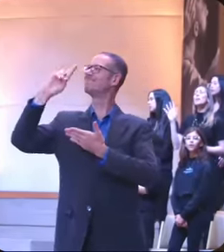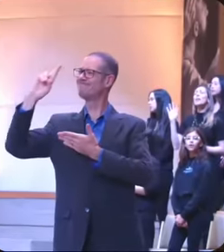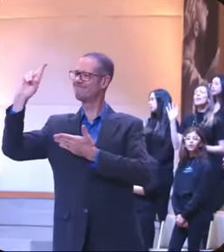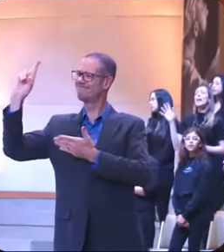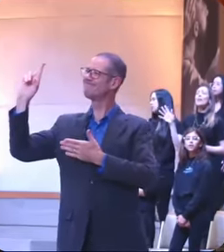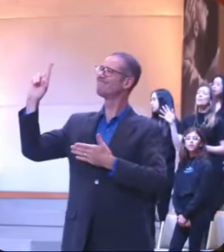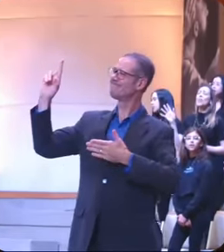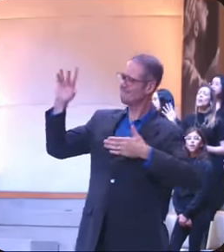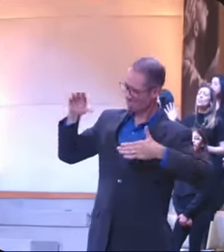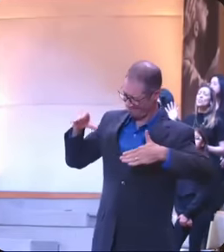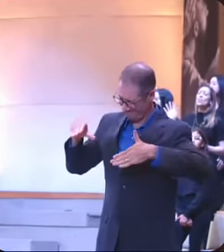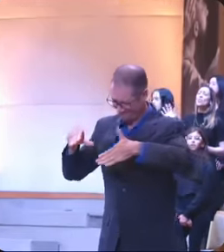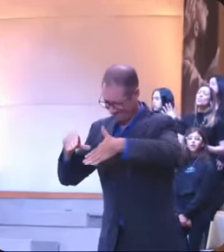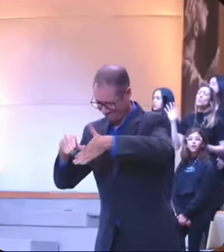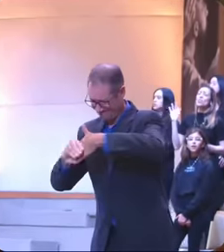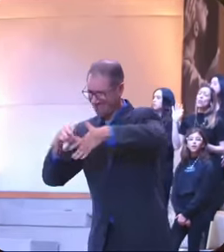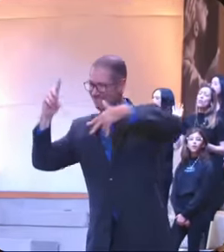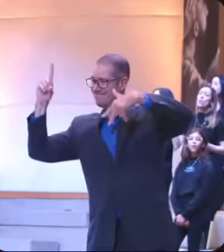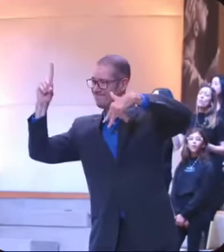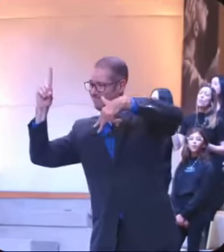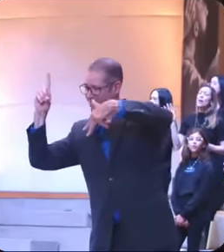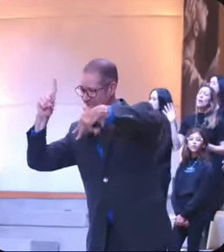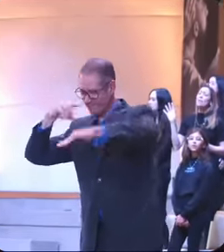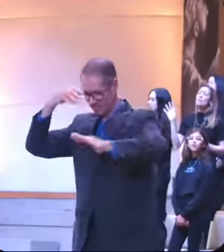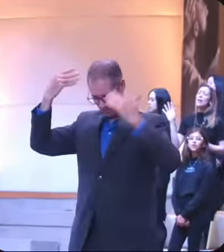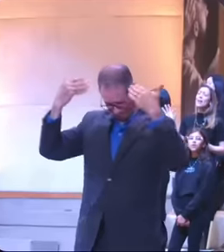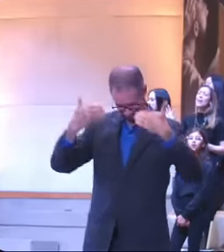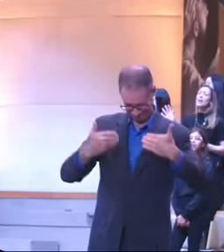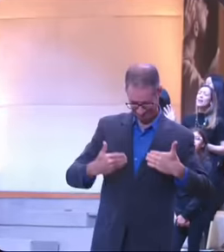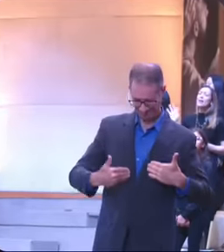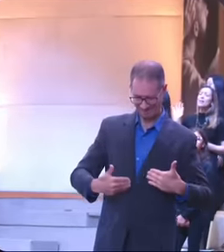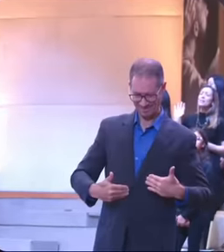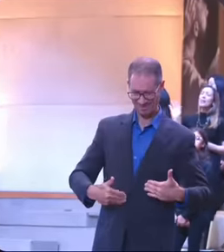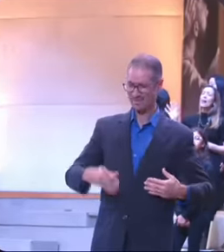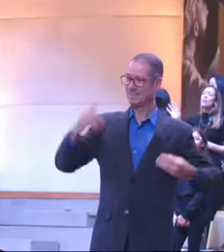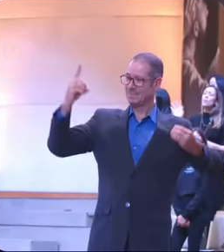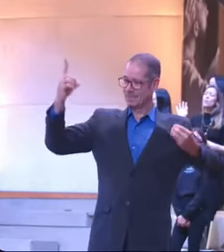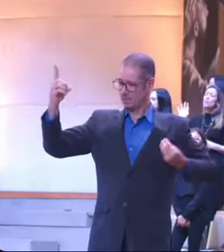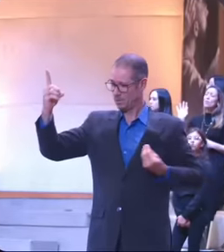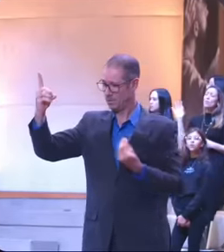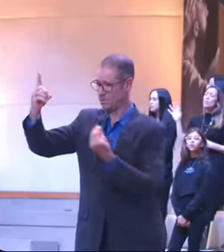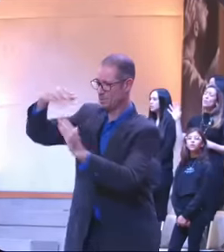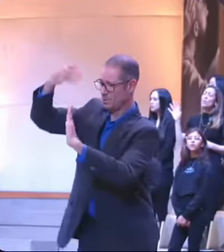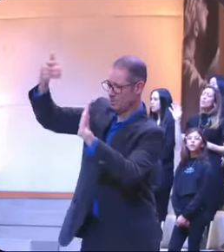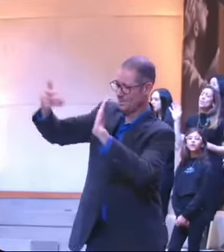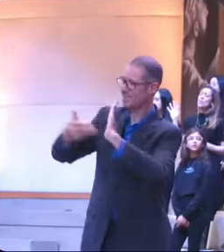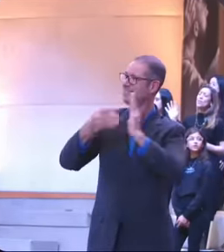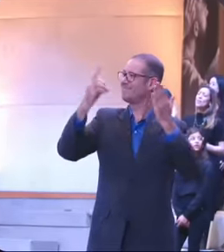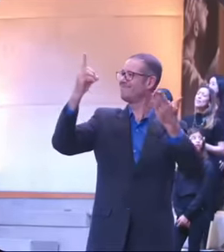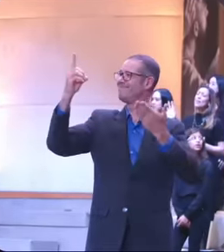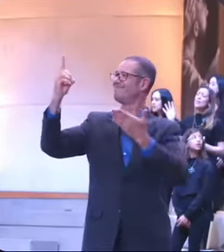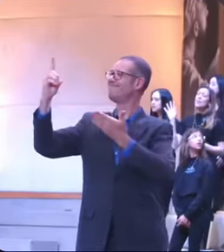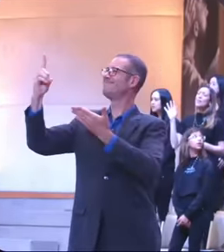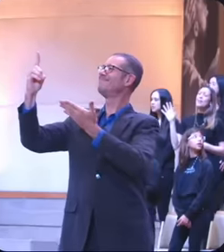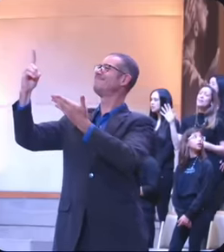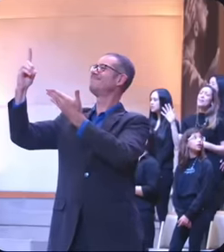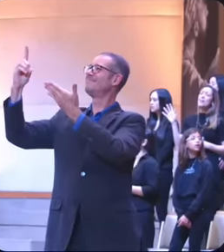Senhor. Eu me rendo a ti, te dou o meu ser, entrego tudo a ti.